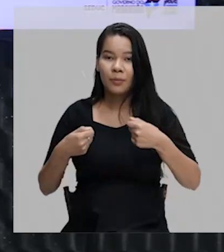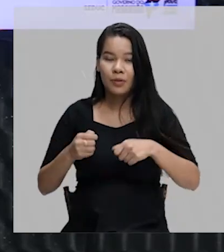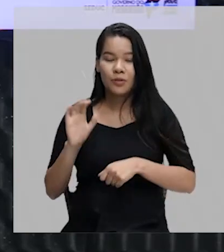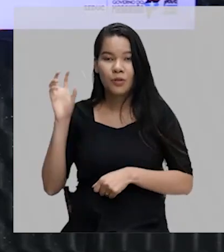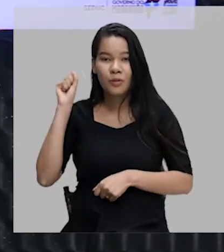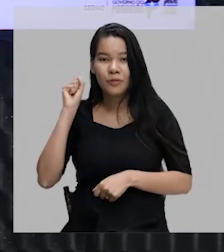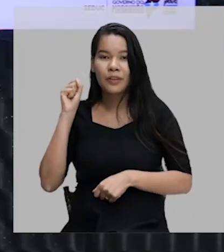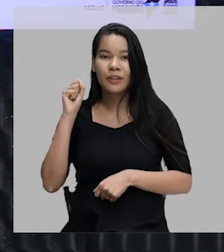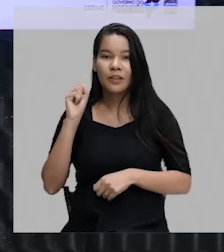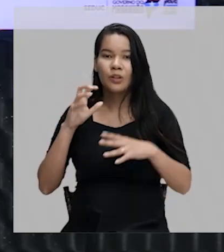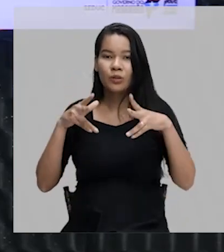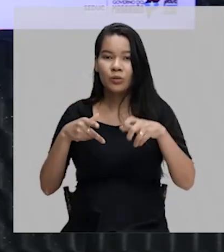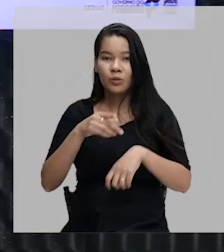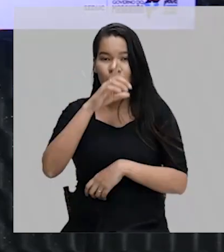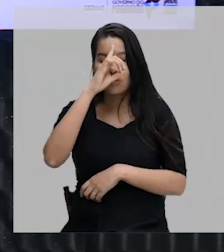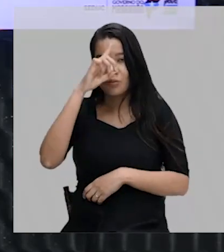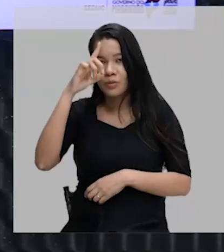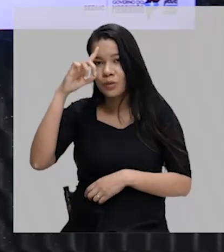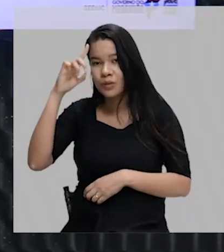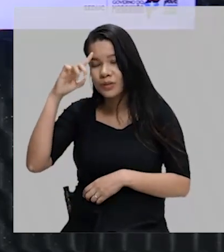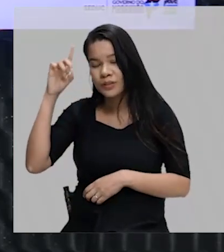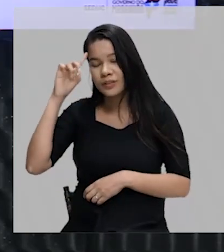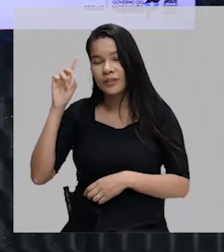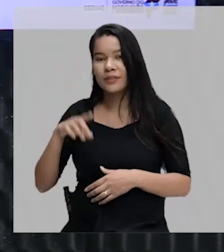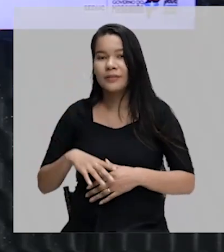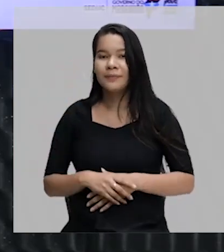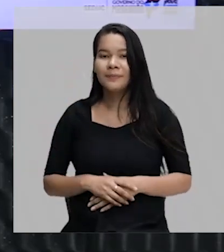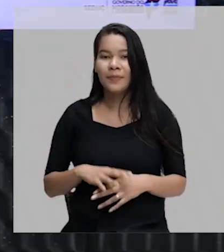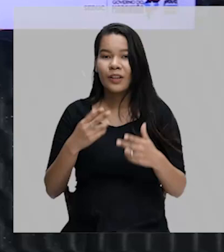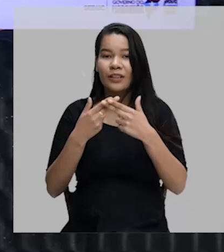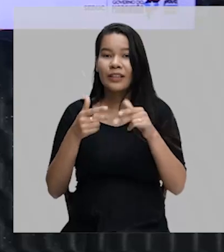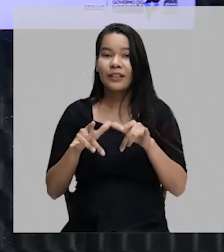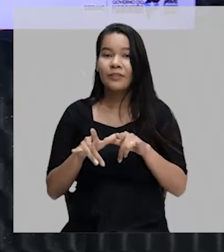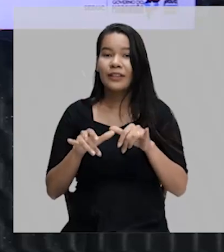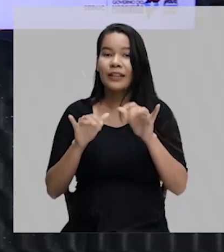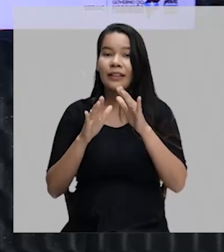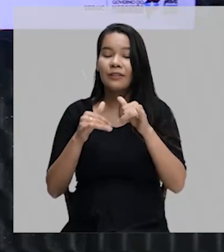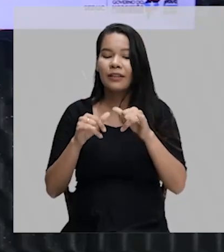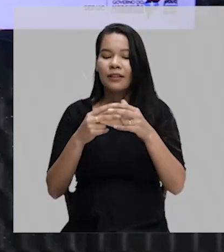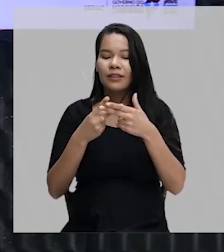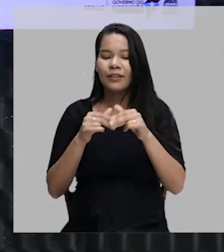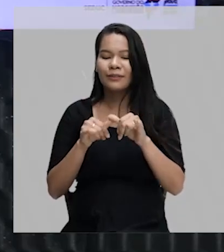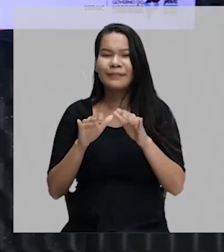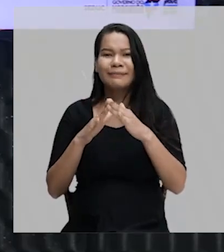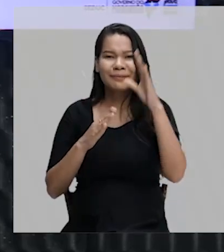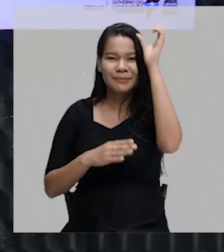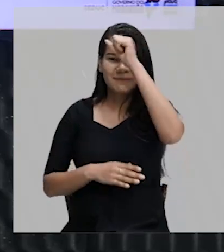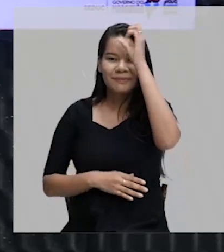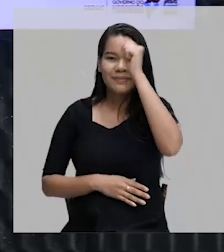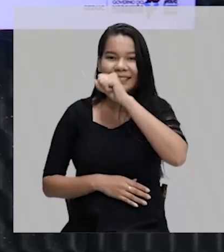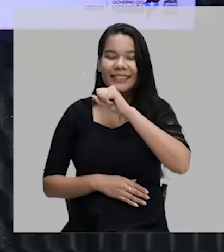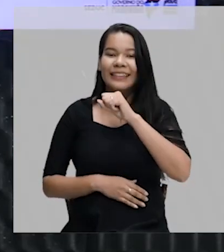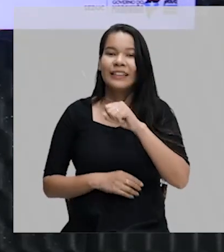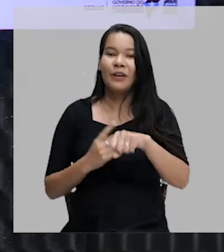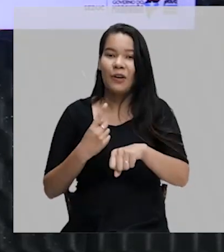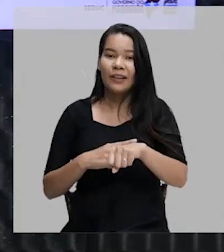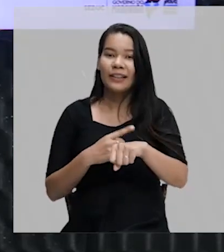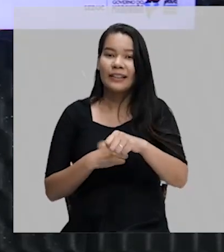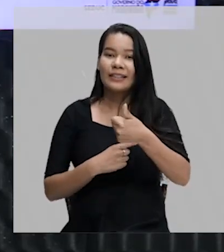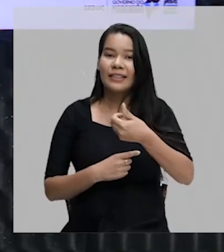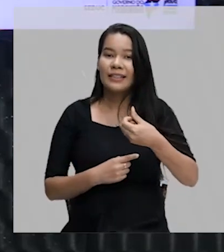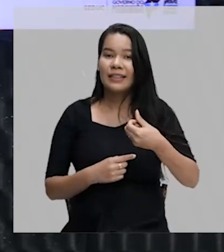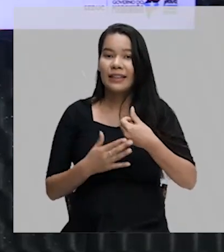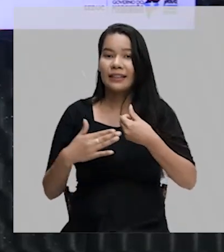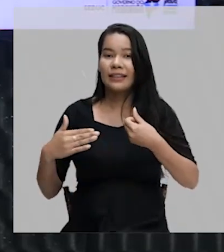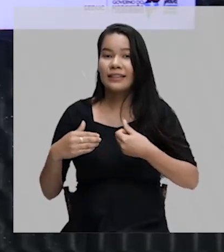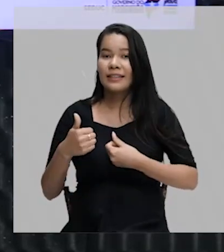Timbira 1290 MHz o programa hashtag Fica em Casa das 16 às 17. É diário, tá, gente? De segunda a